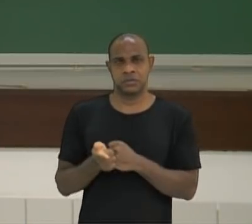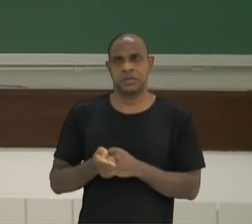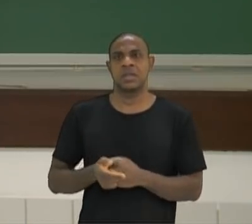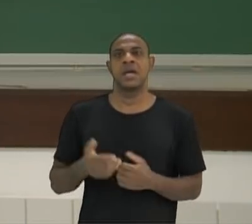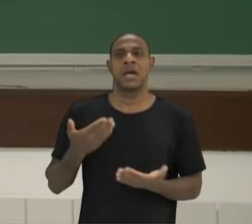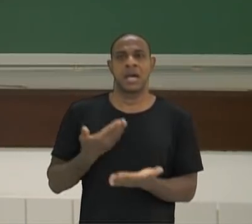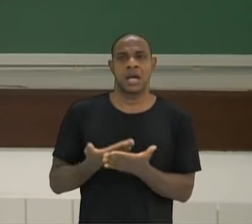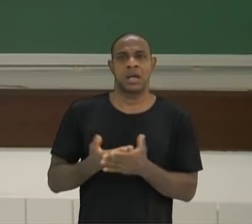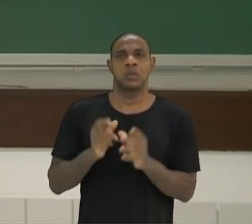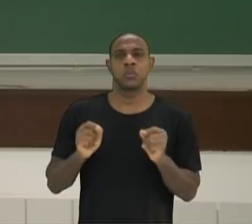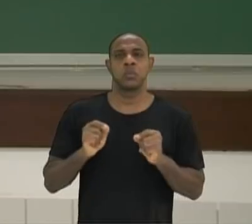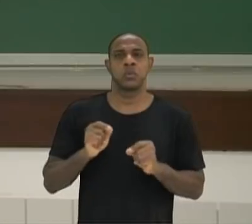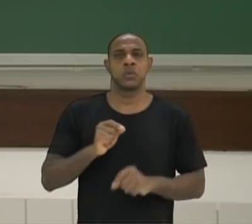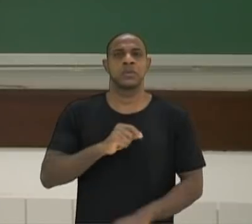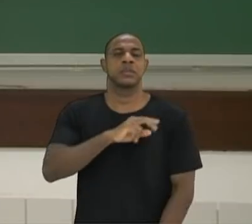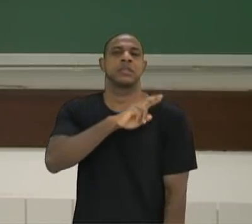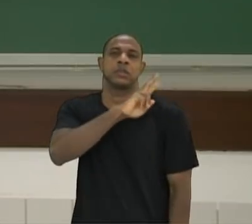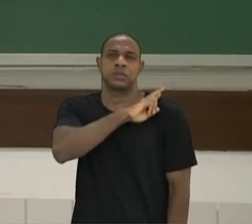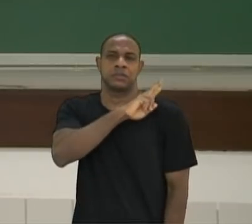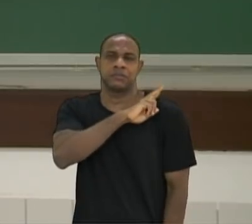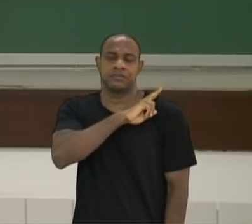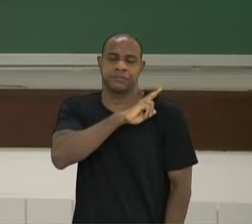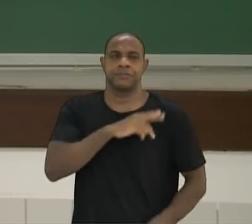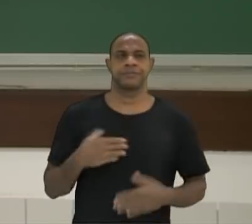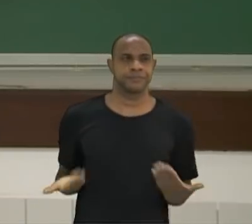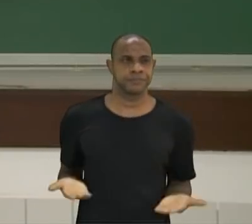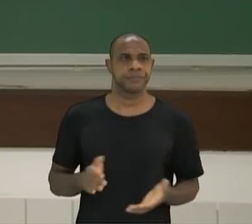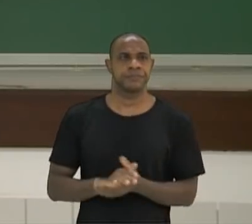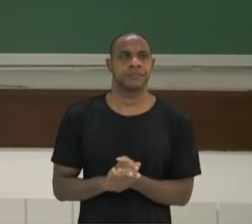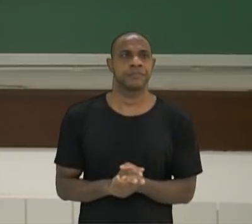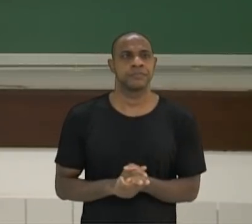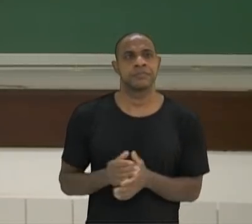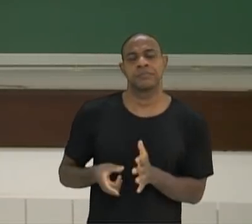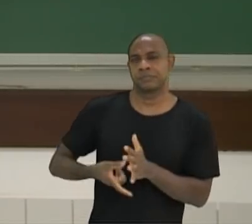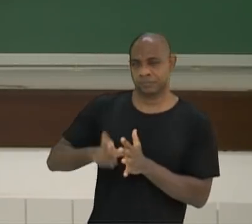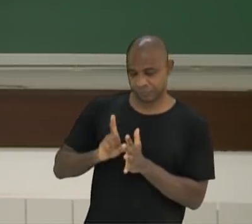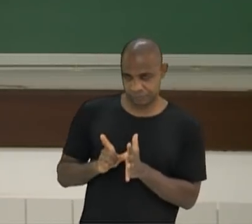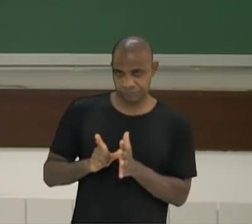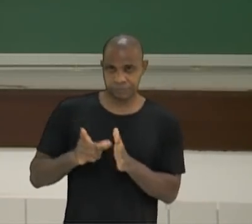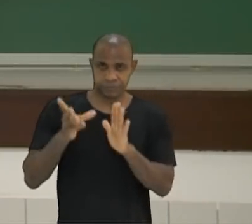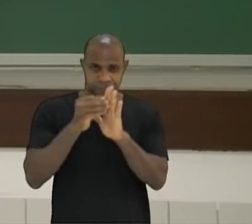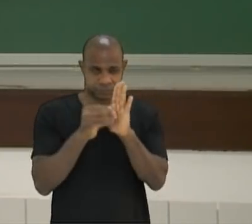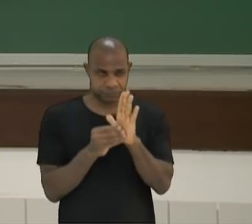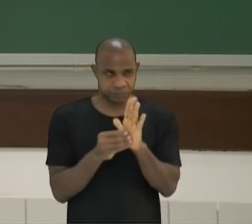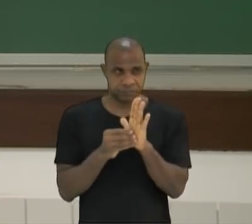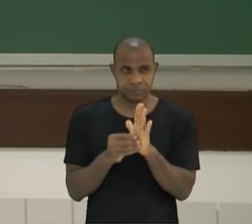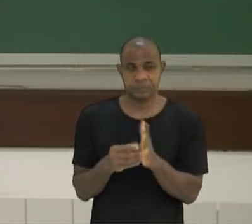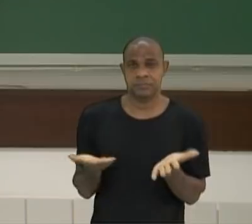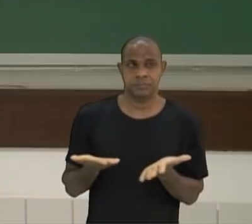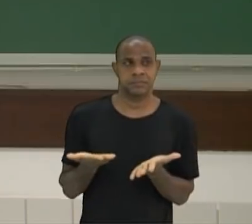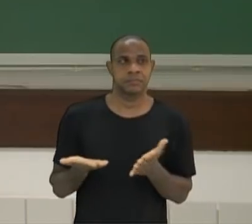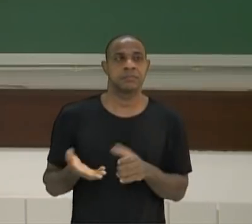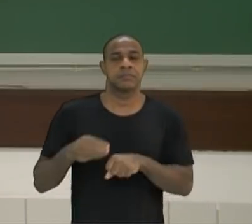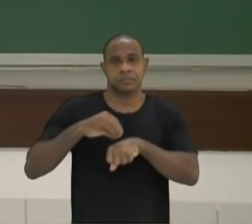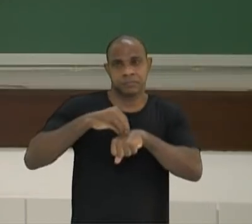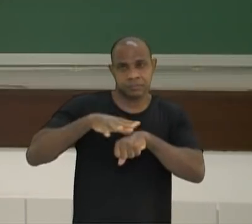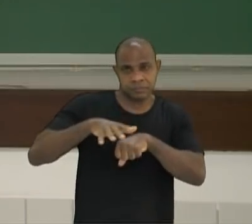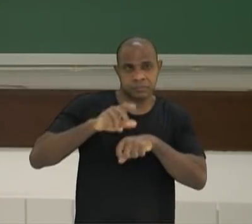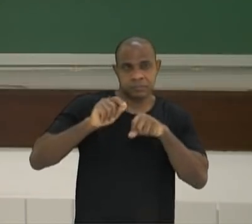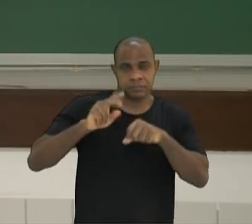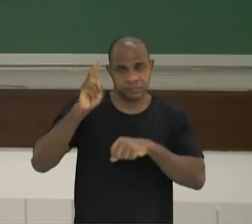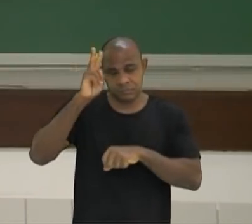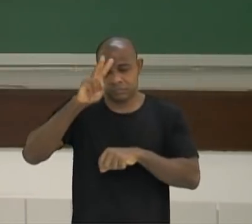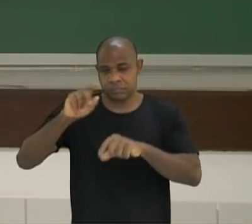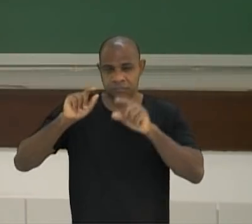médio. Antes da gente iniciar aqui especificamente o nosso conteúdo, eu gostaria apenas de lembrar